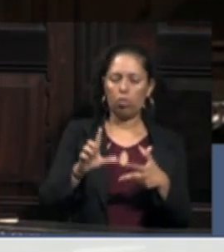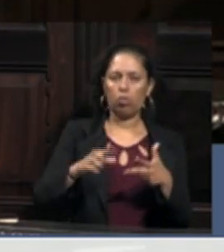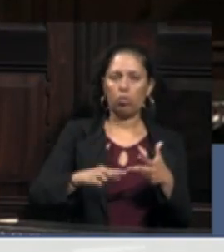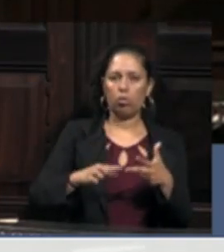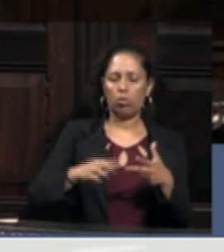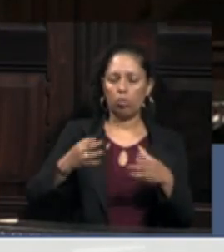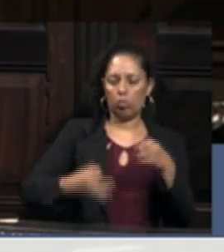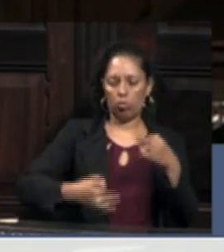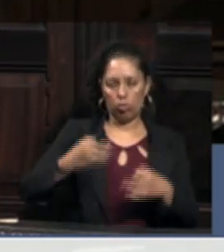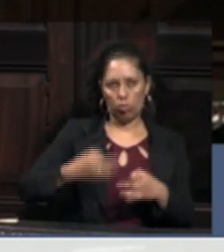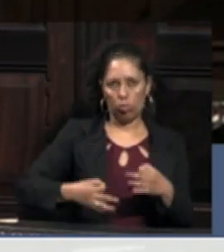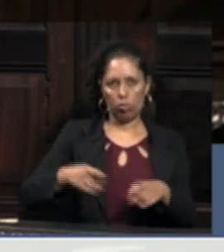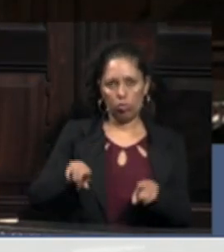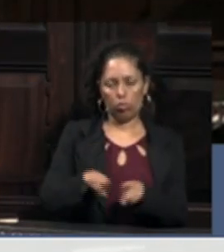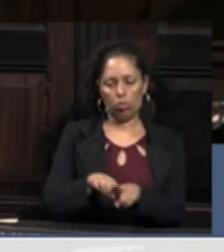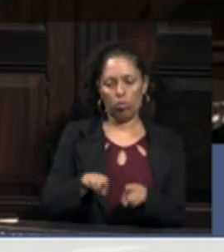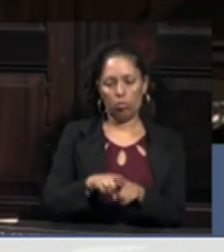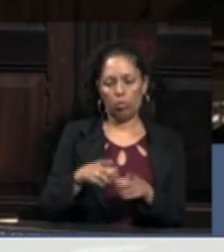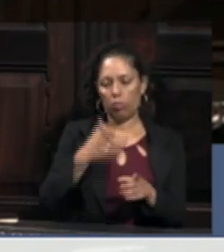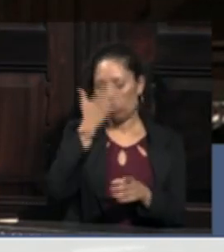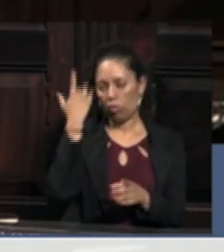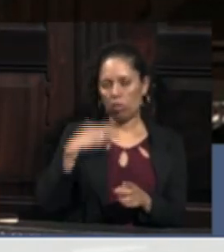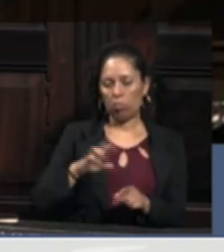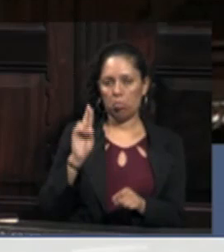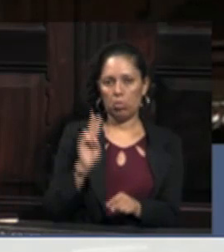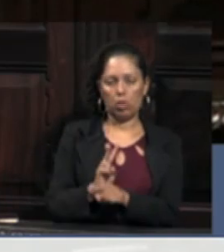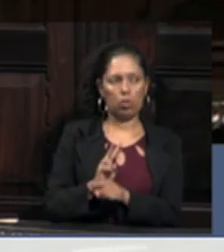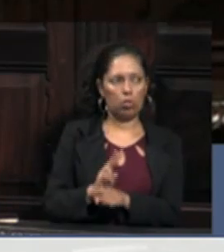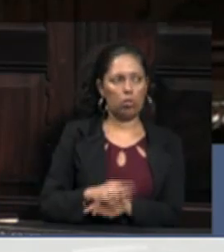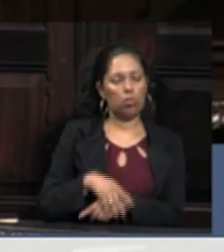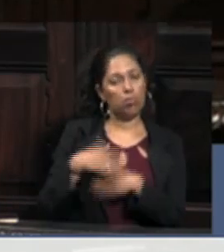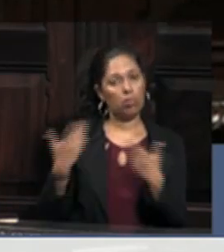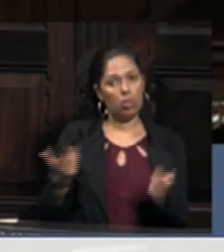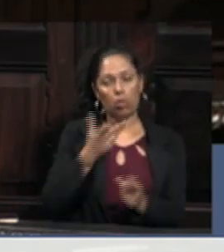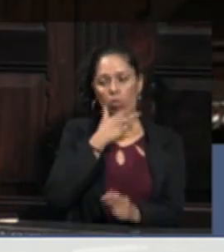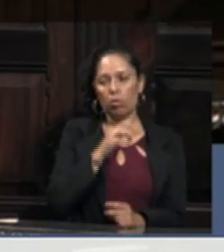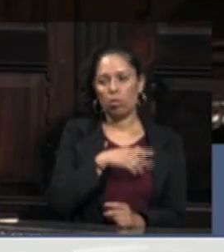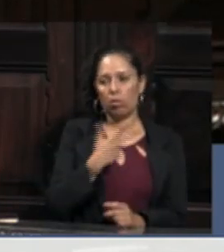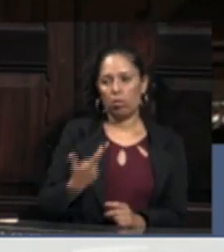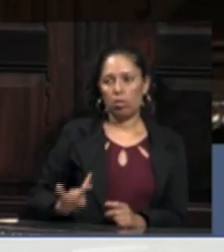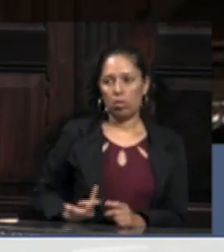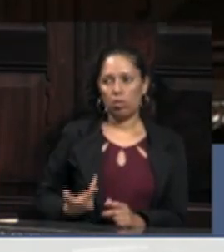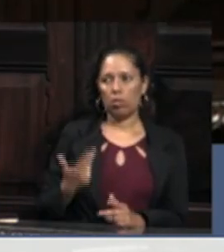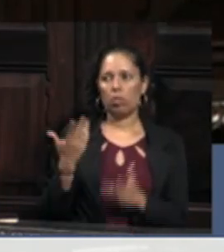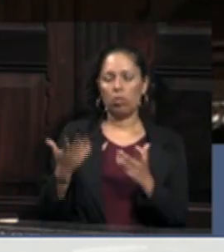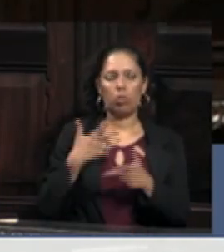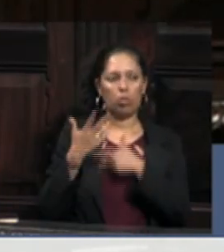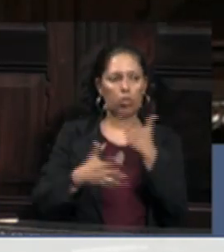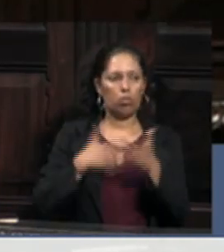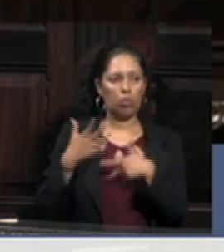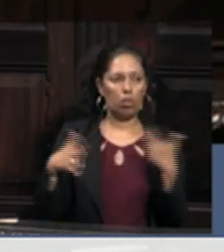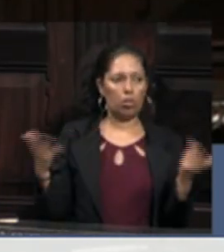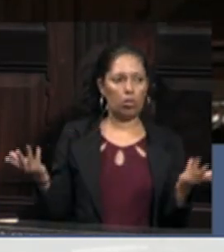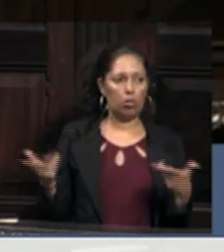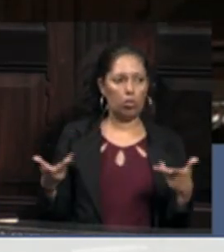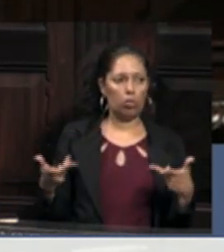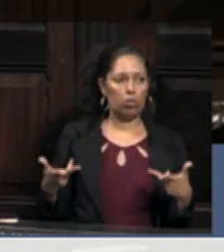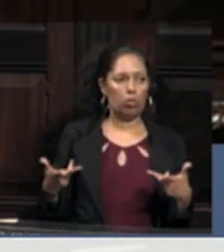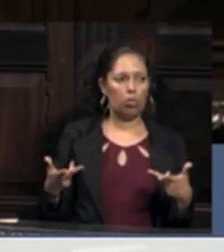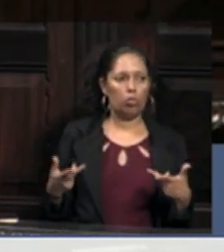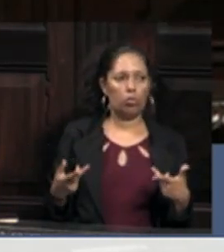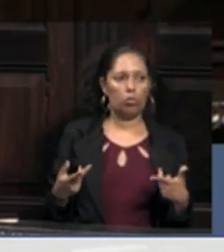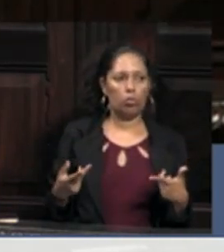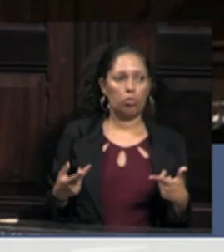desses mesmos poderes. Assim, pois, senhor presidente, a minha fala de hoje é no sentido